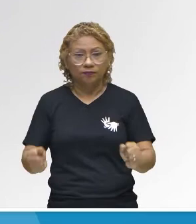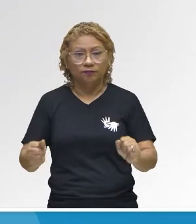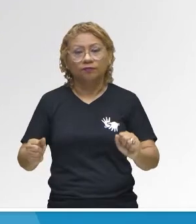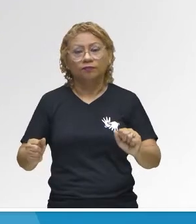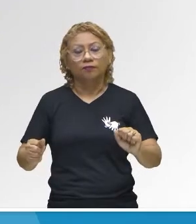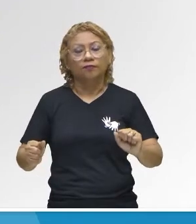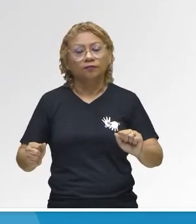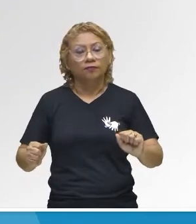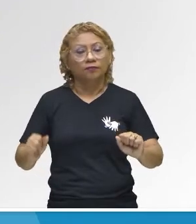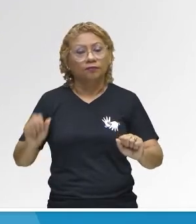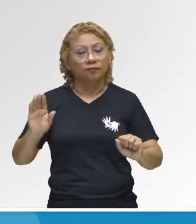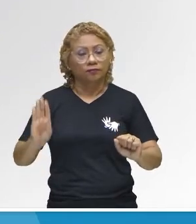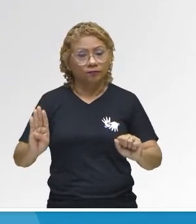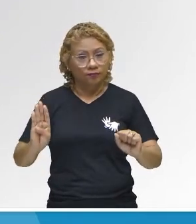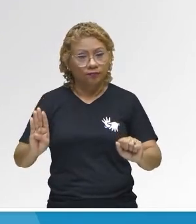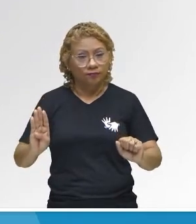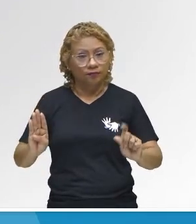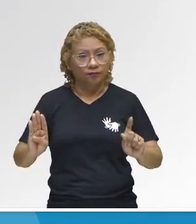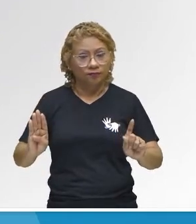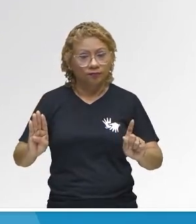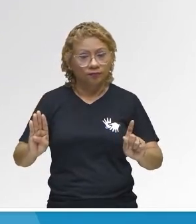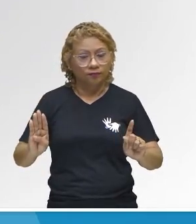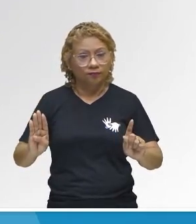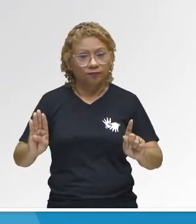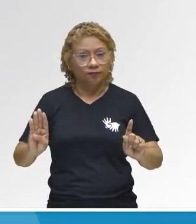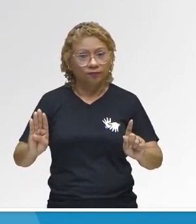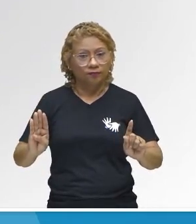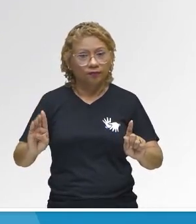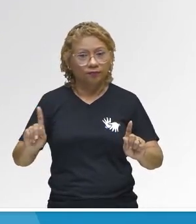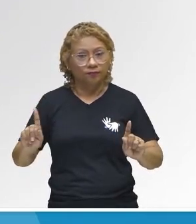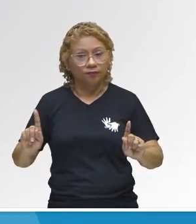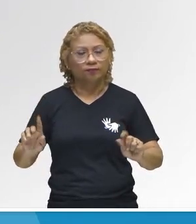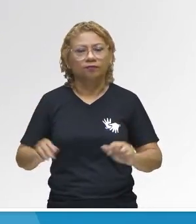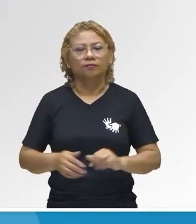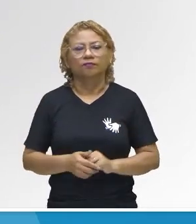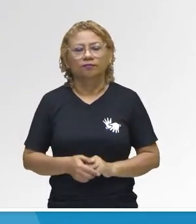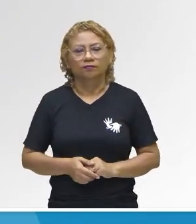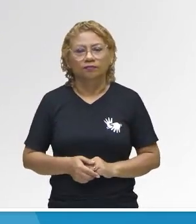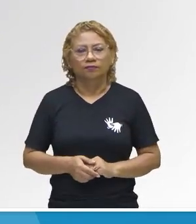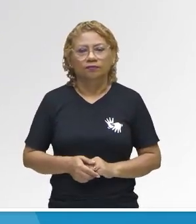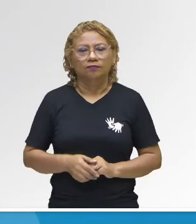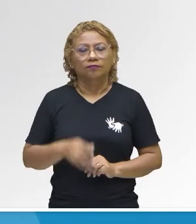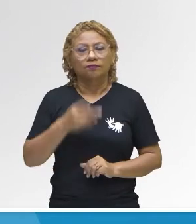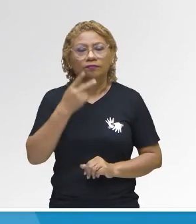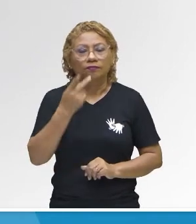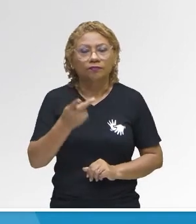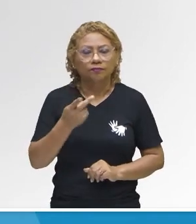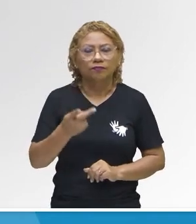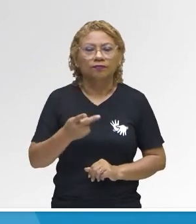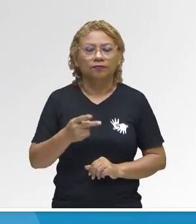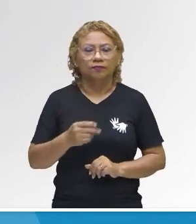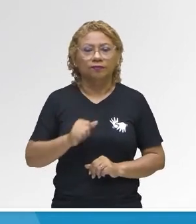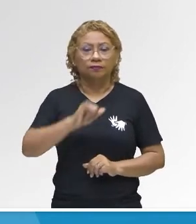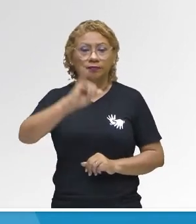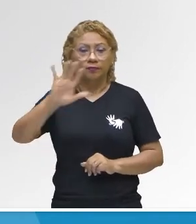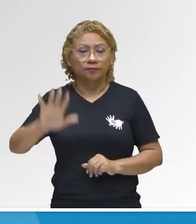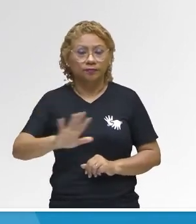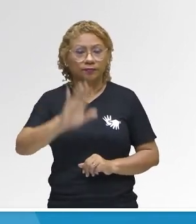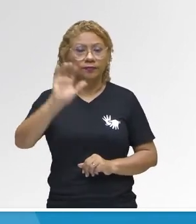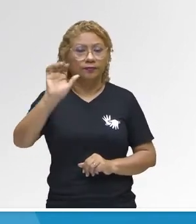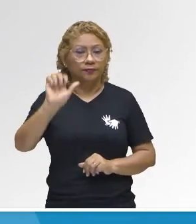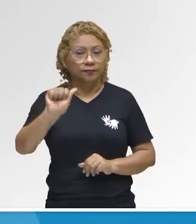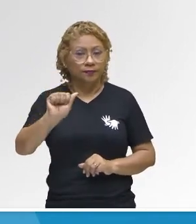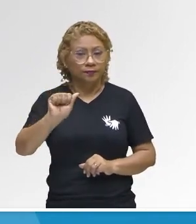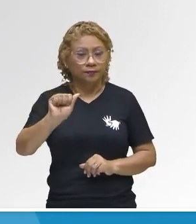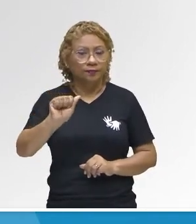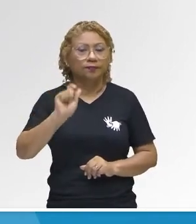exercício, ele vai se referir dessa forma, tá? Quem é a projeção de B? A projeção ortogonal